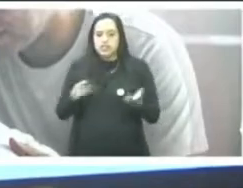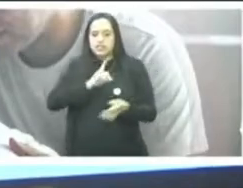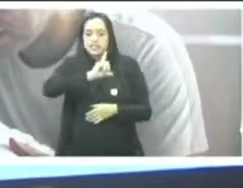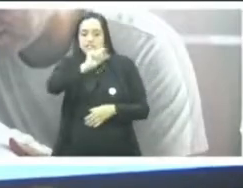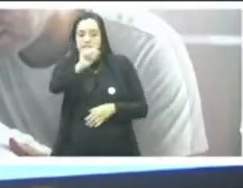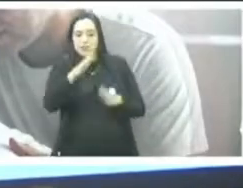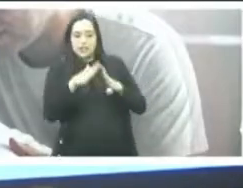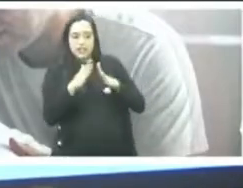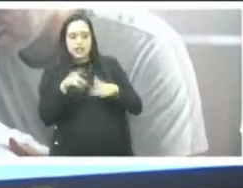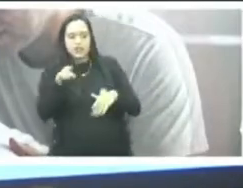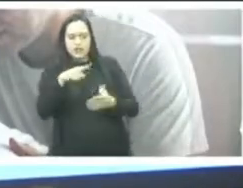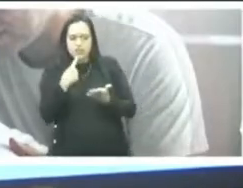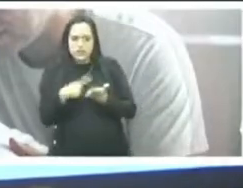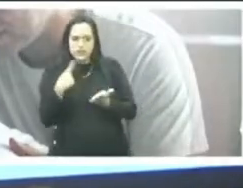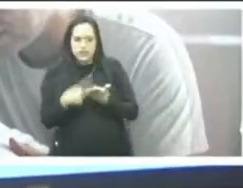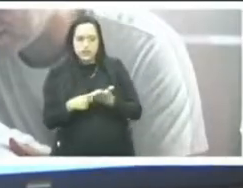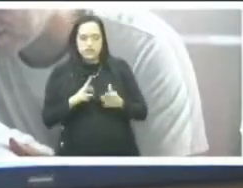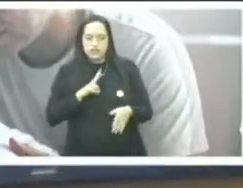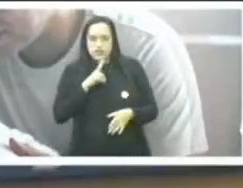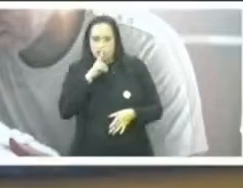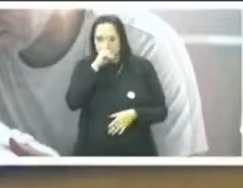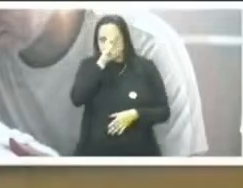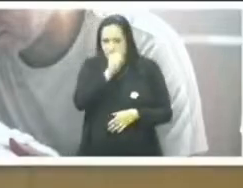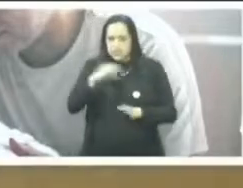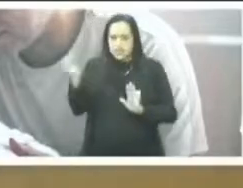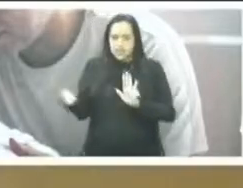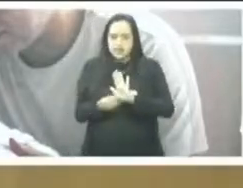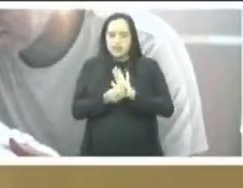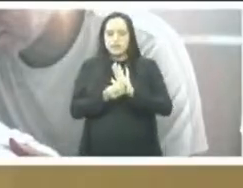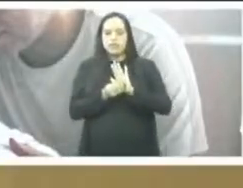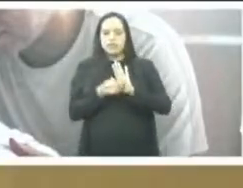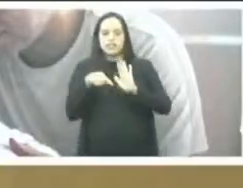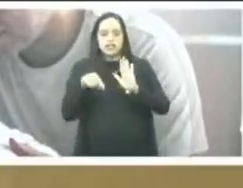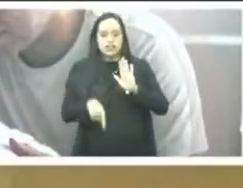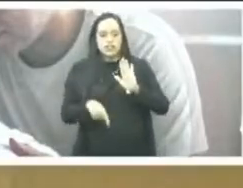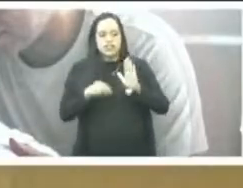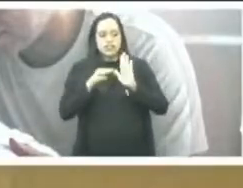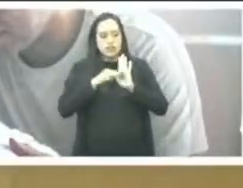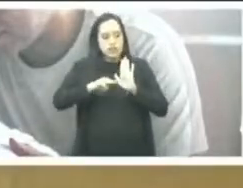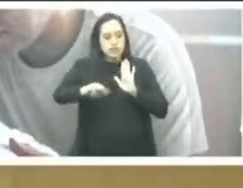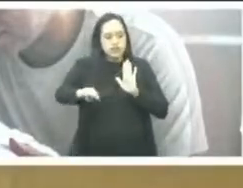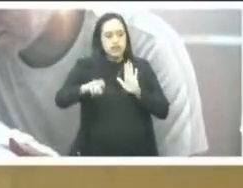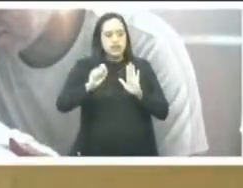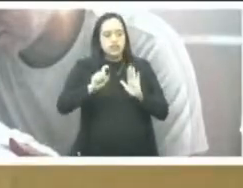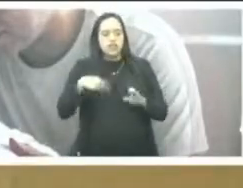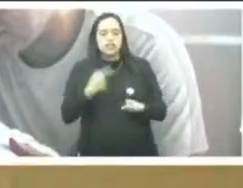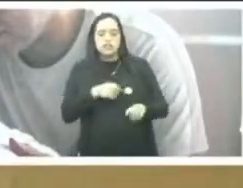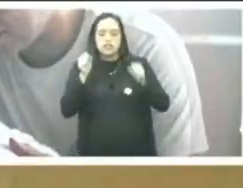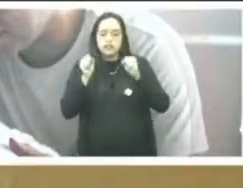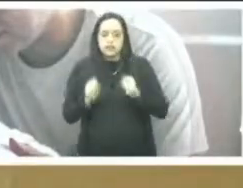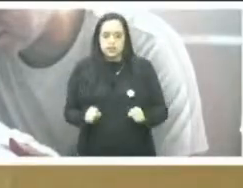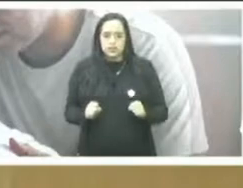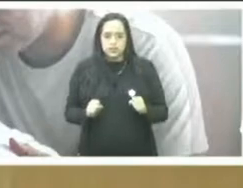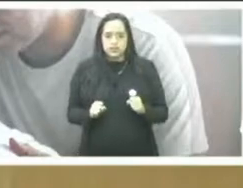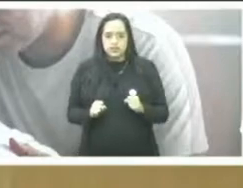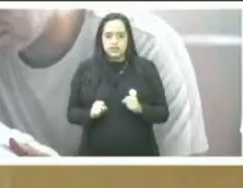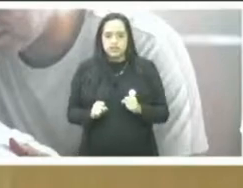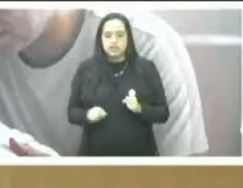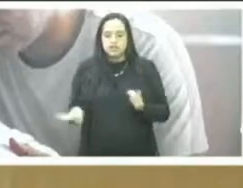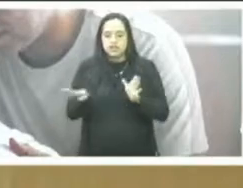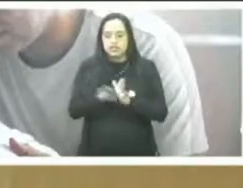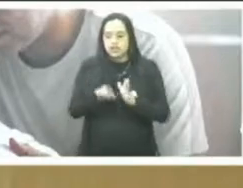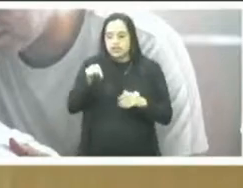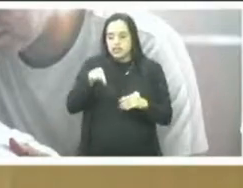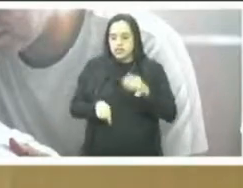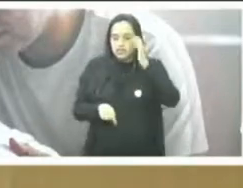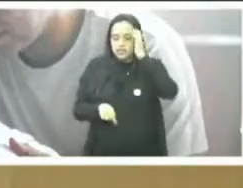daqui com esse compromisso, né, de fortalecer a implementação do método Canguru, que a gente possa